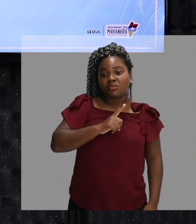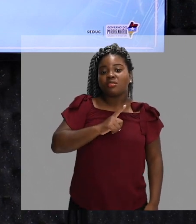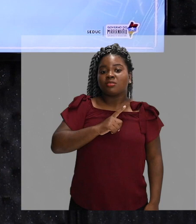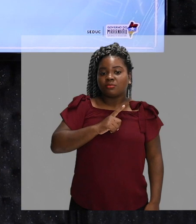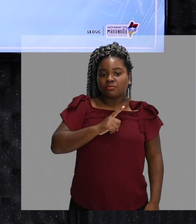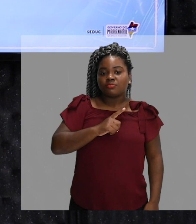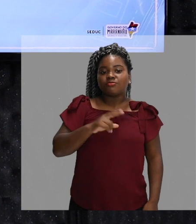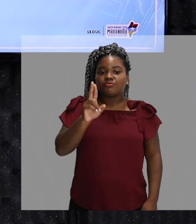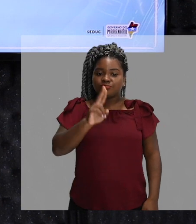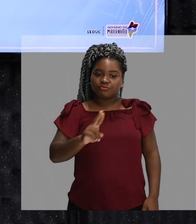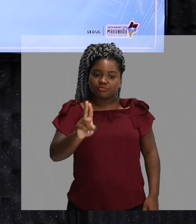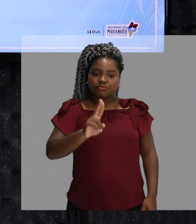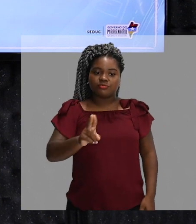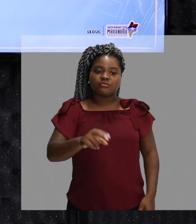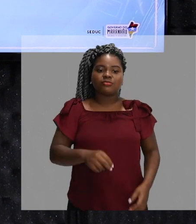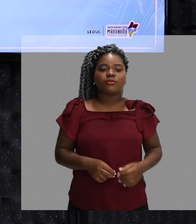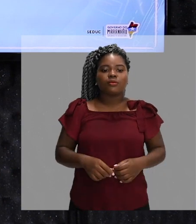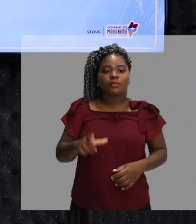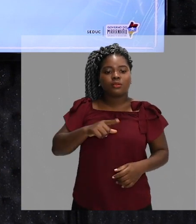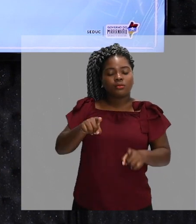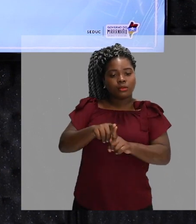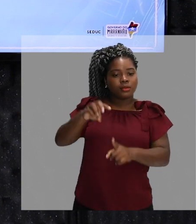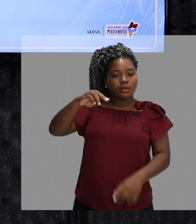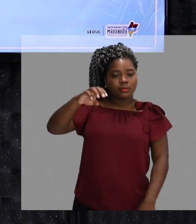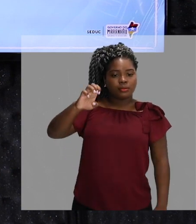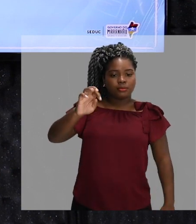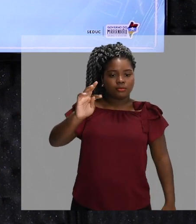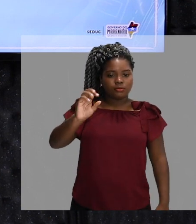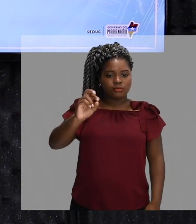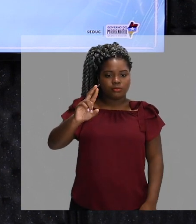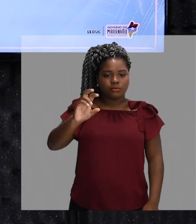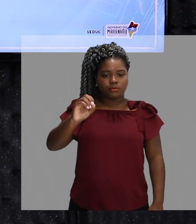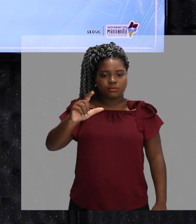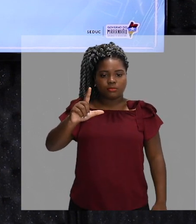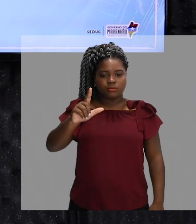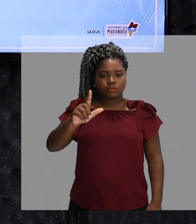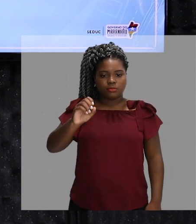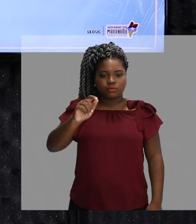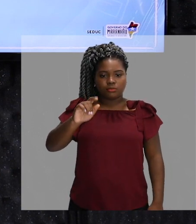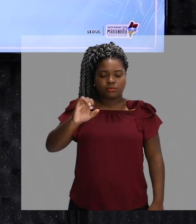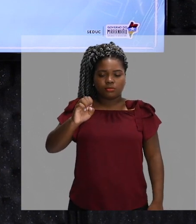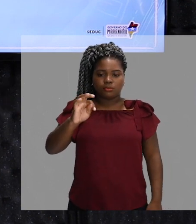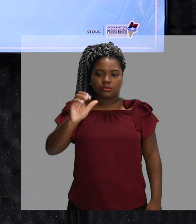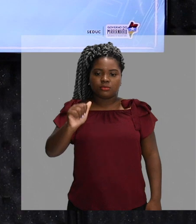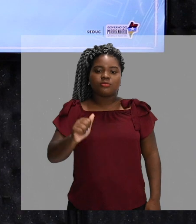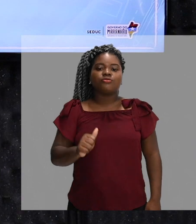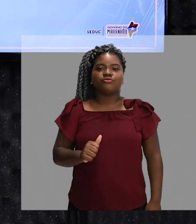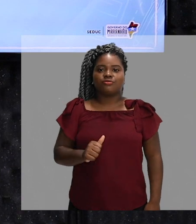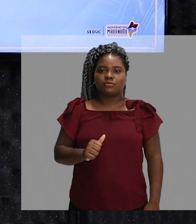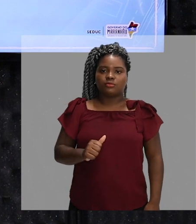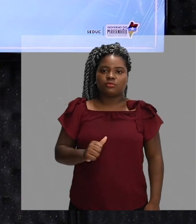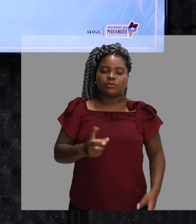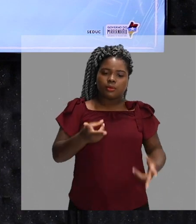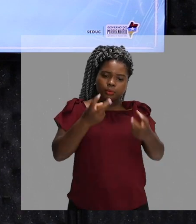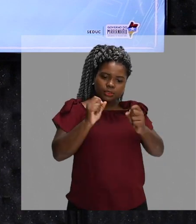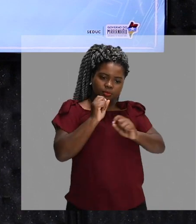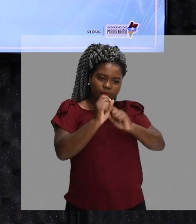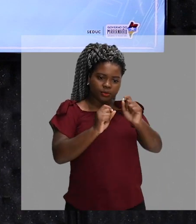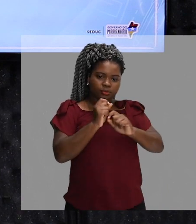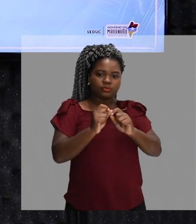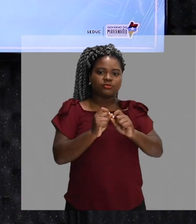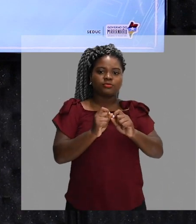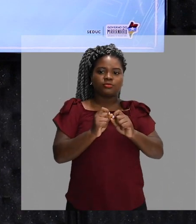são utilizados. Os meteorologistas usam para rastrear tempestades, furacões e